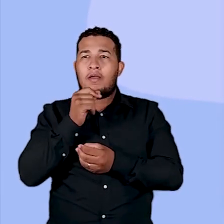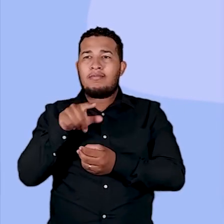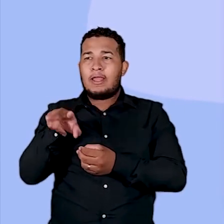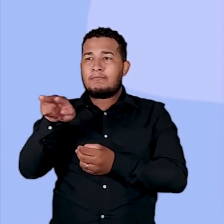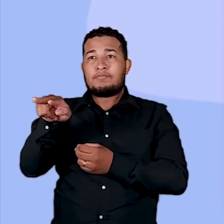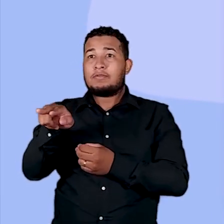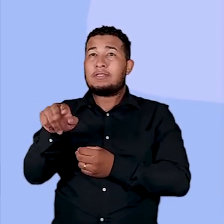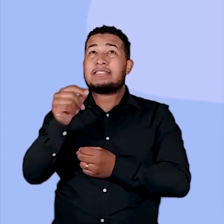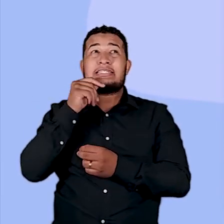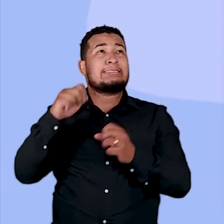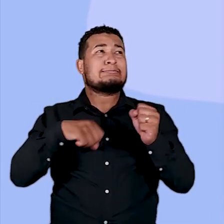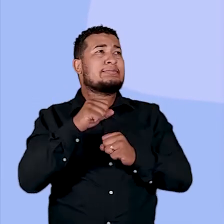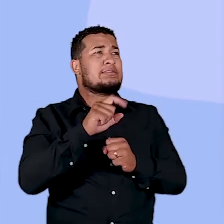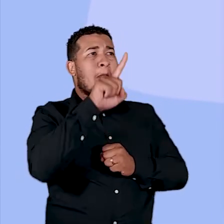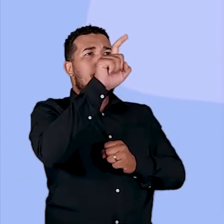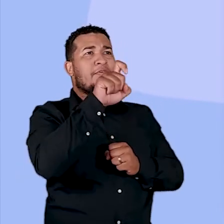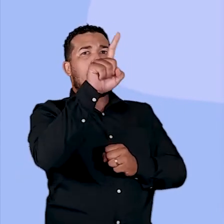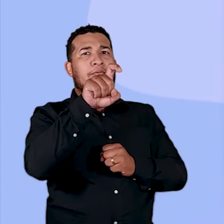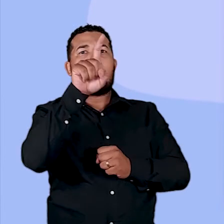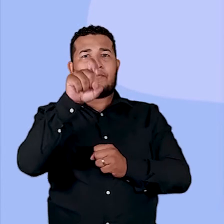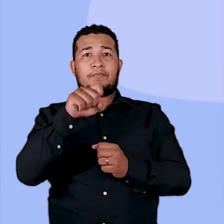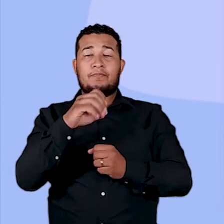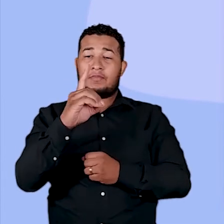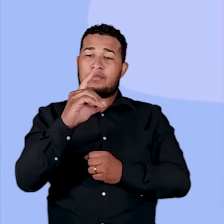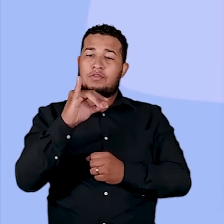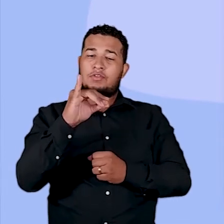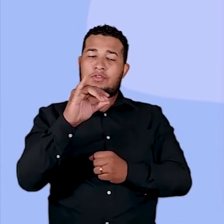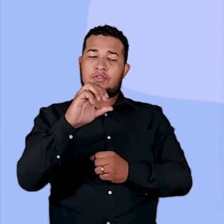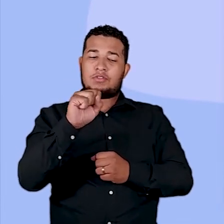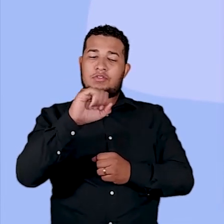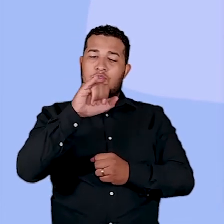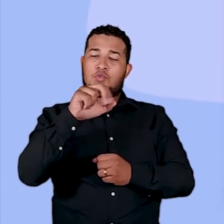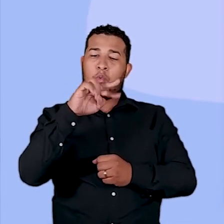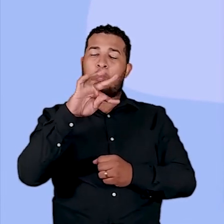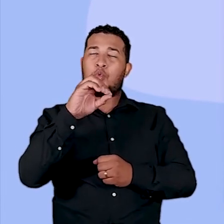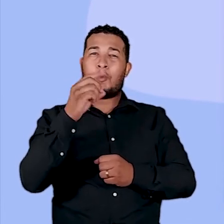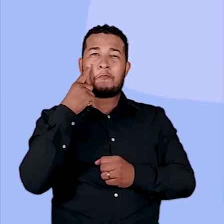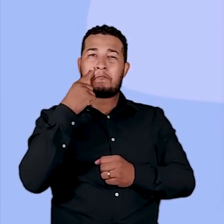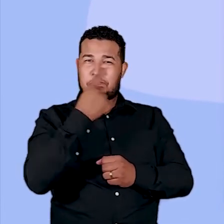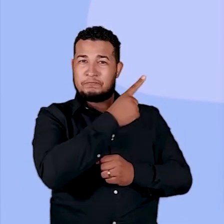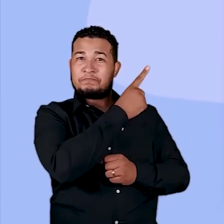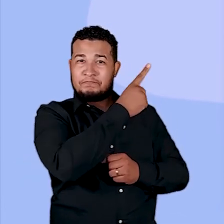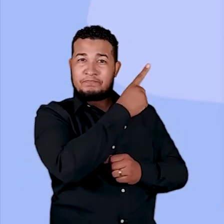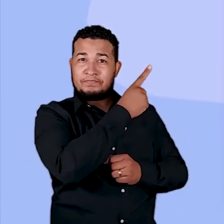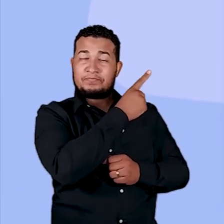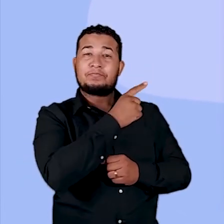por exemplo, desligar o disjuntor. Bom, o disjuntor, esse aparelhozinho que vocês estão vendo